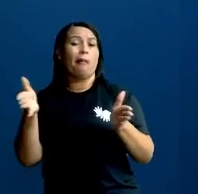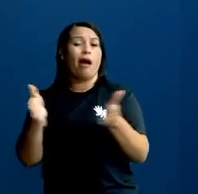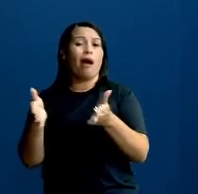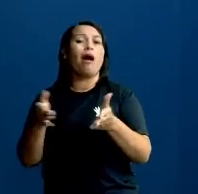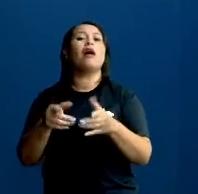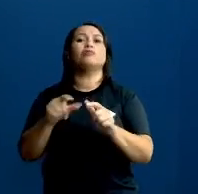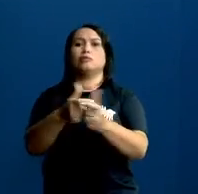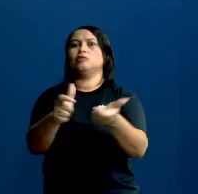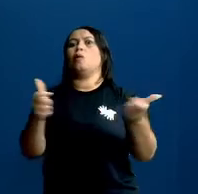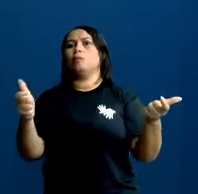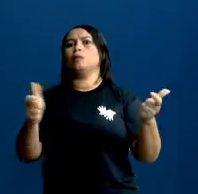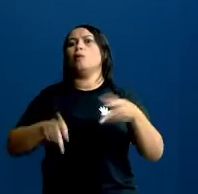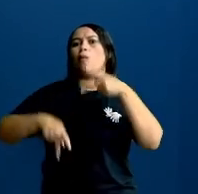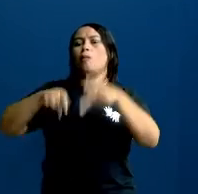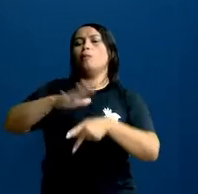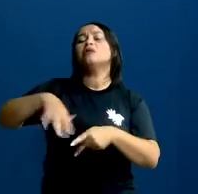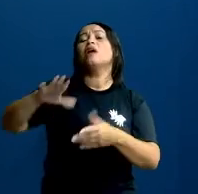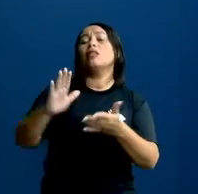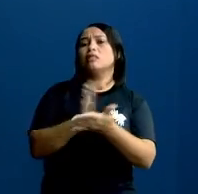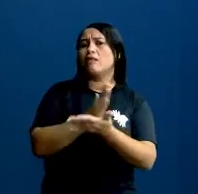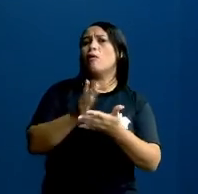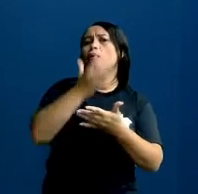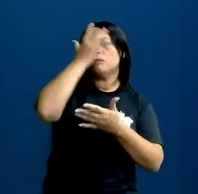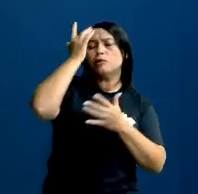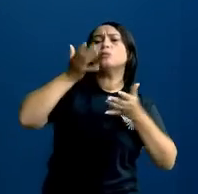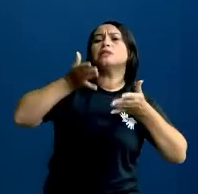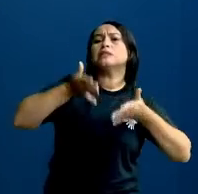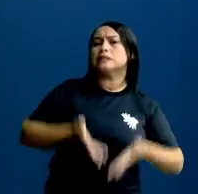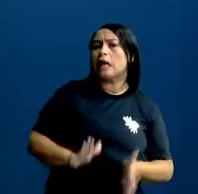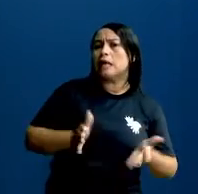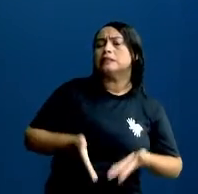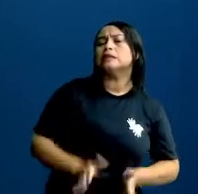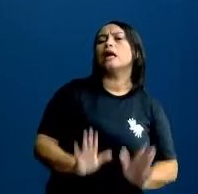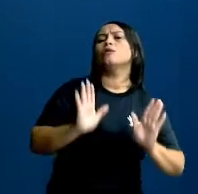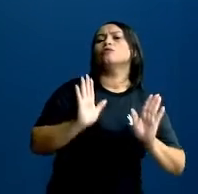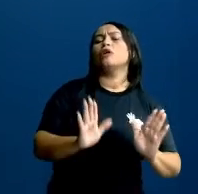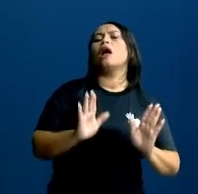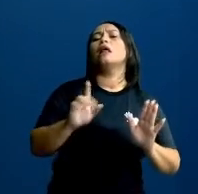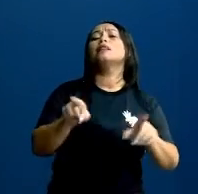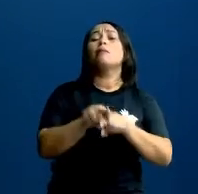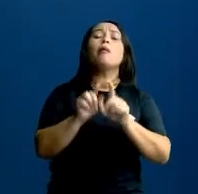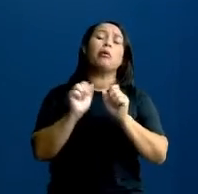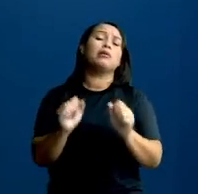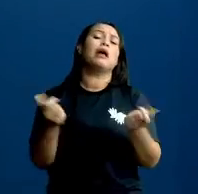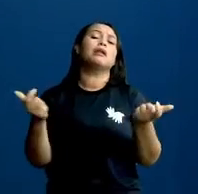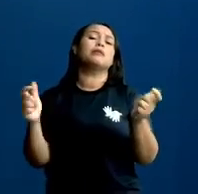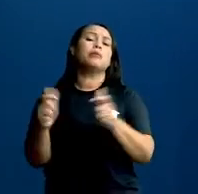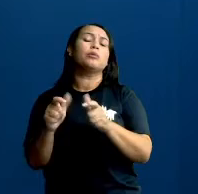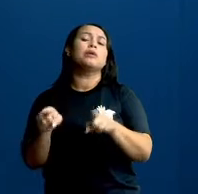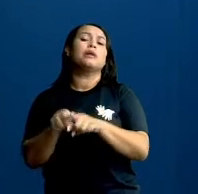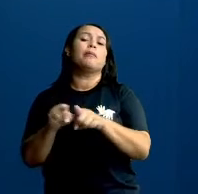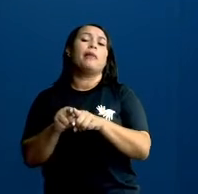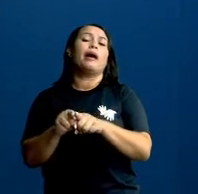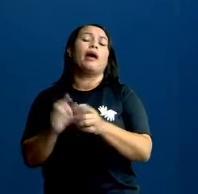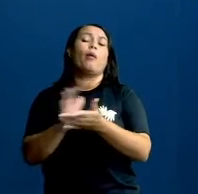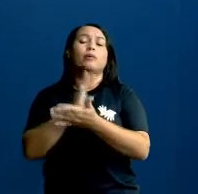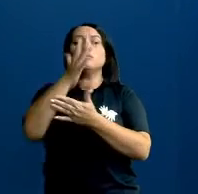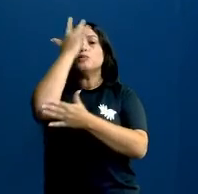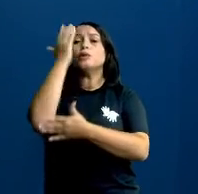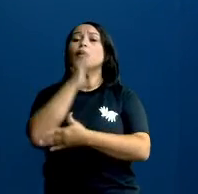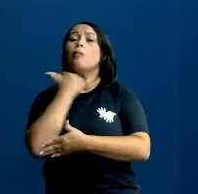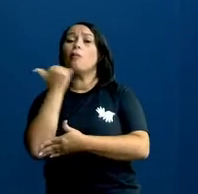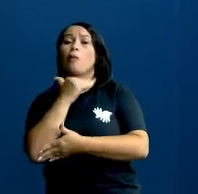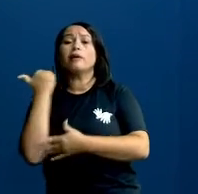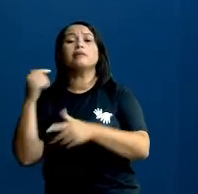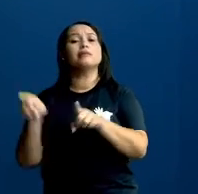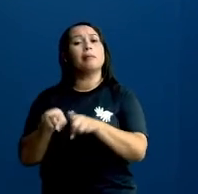essa população devido à taxa de natalidade, pode ter diminuído também devido à taxa de